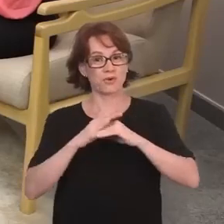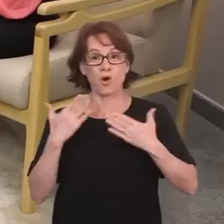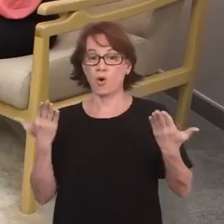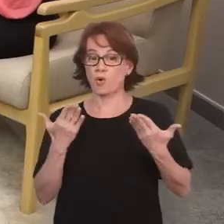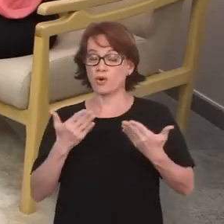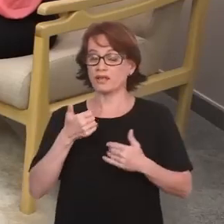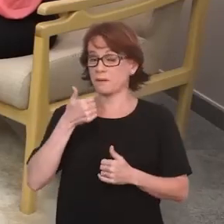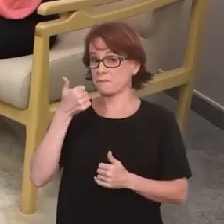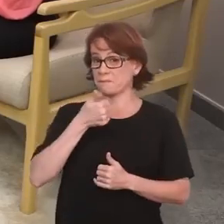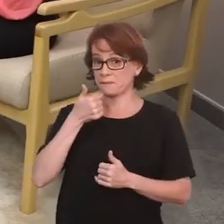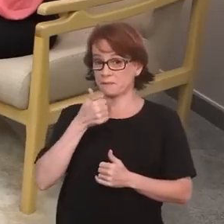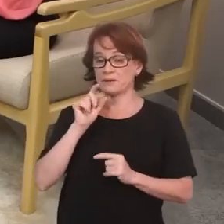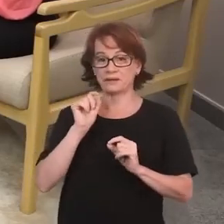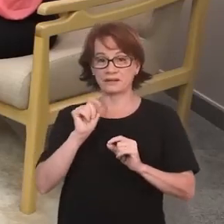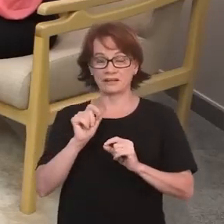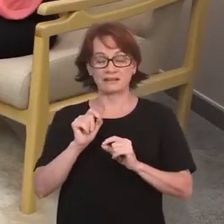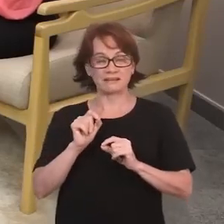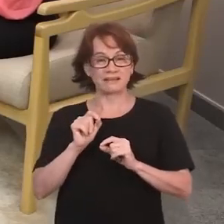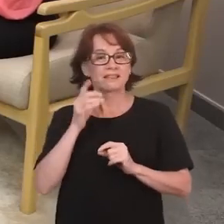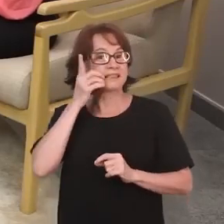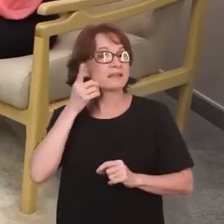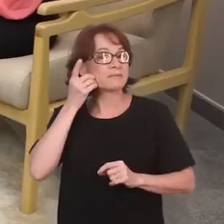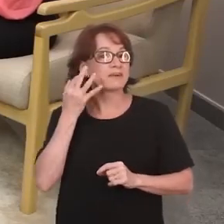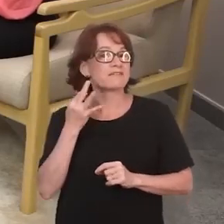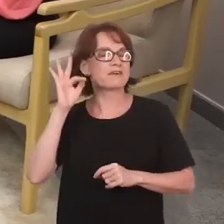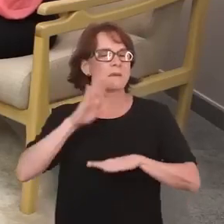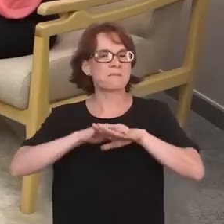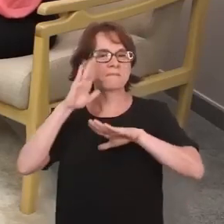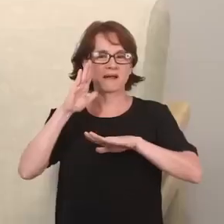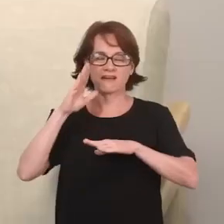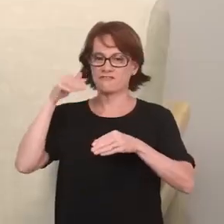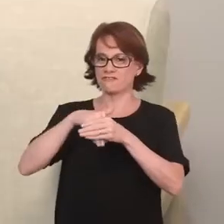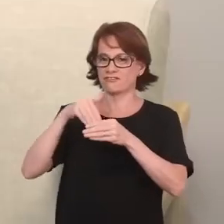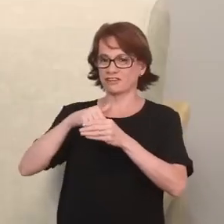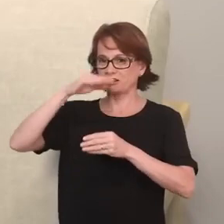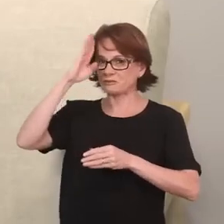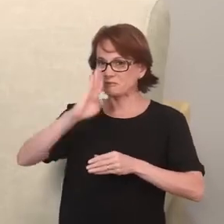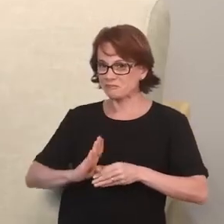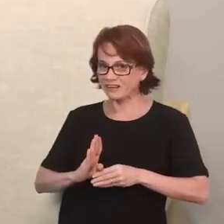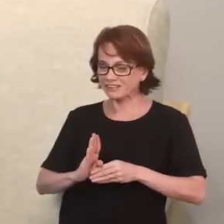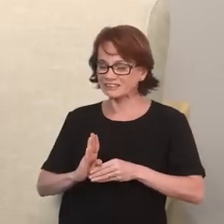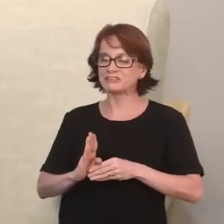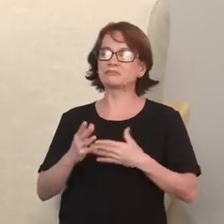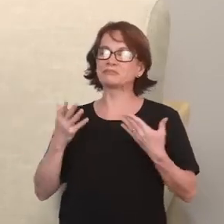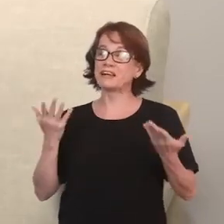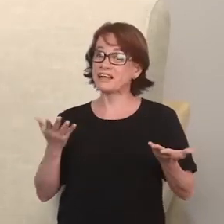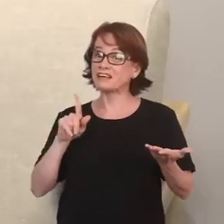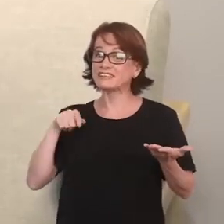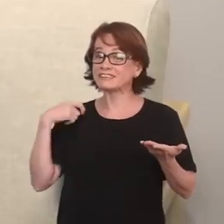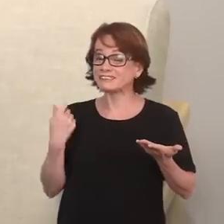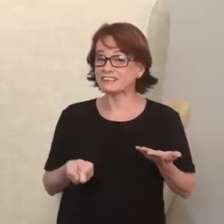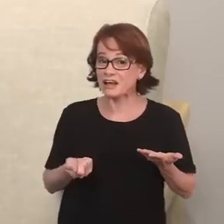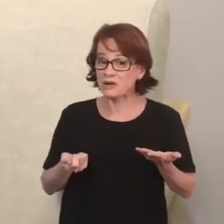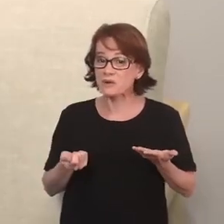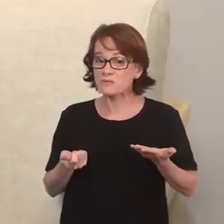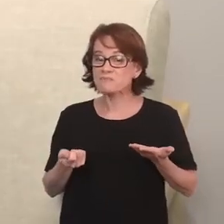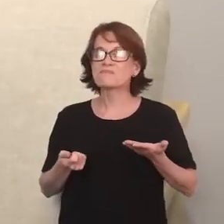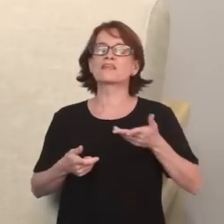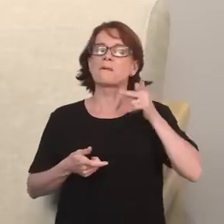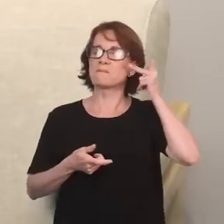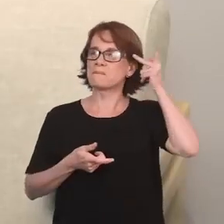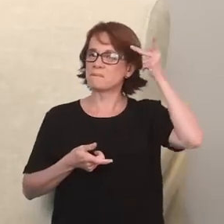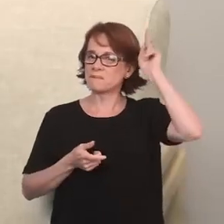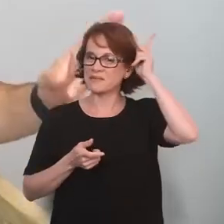deputada federal mais votada do Brasil, Bia Kicis. Oi, Thiago, um prazer estar aqui. Muito feliz de participar aqui do